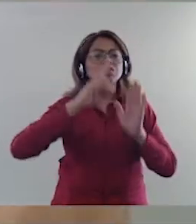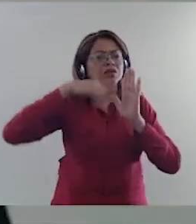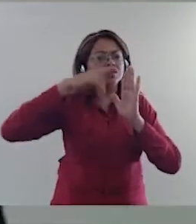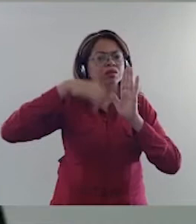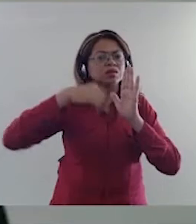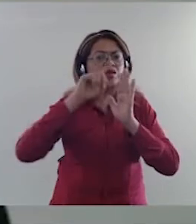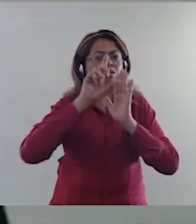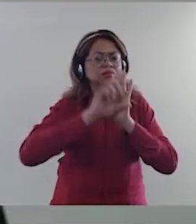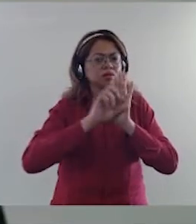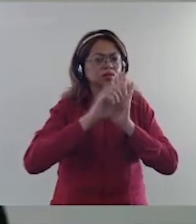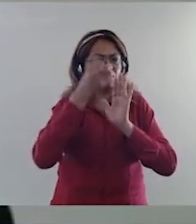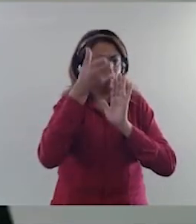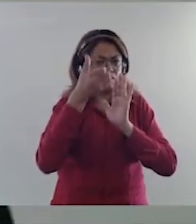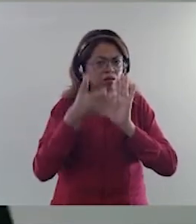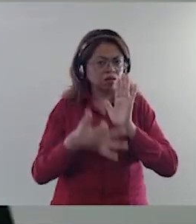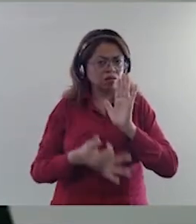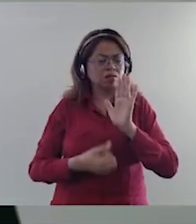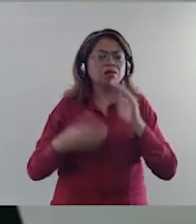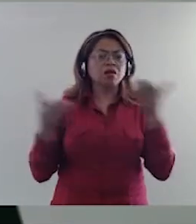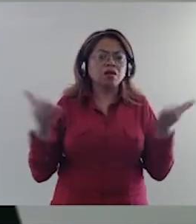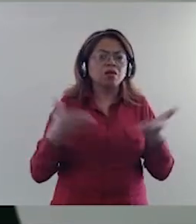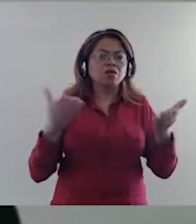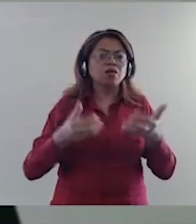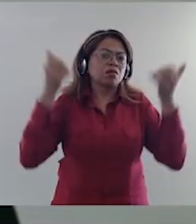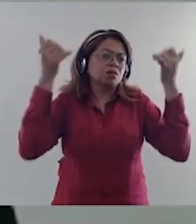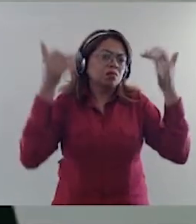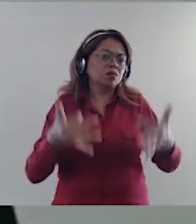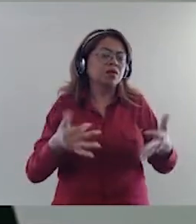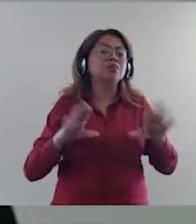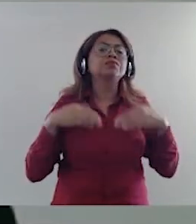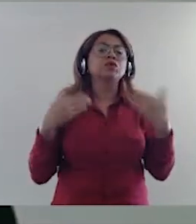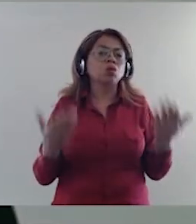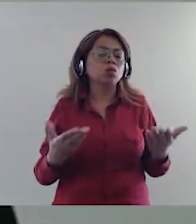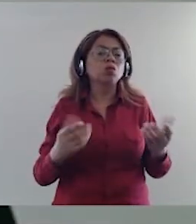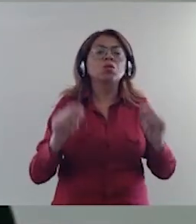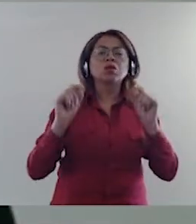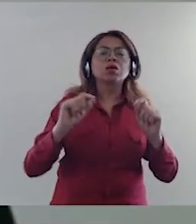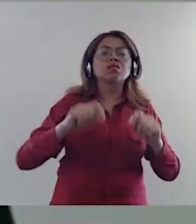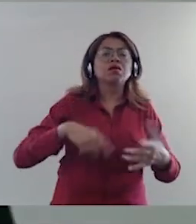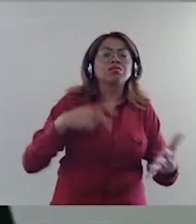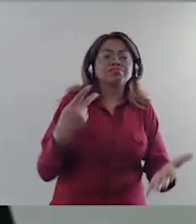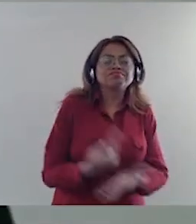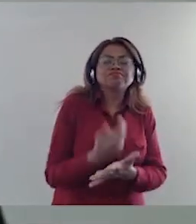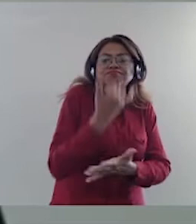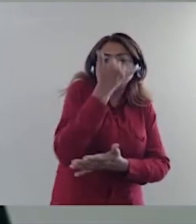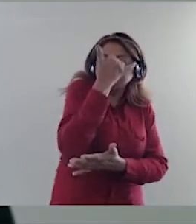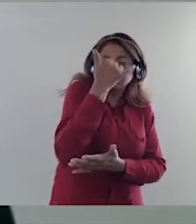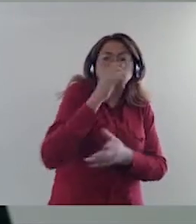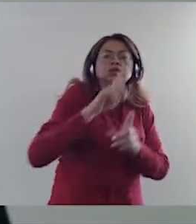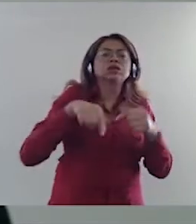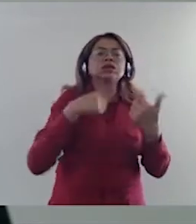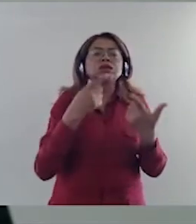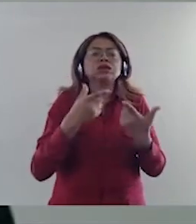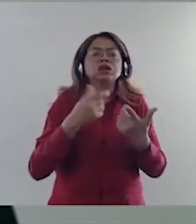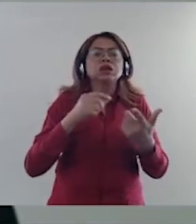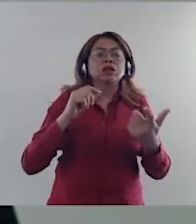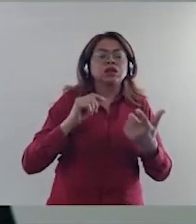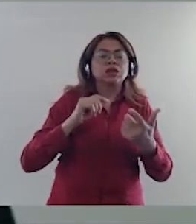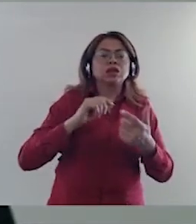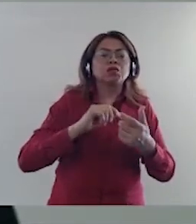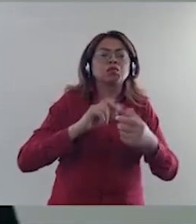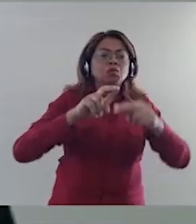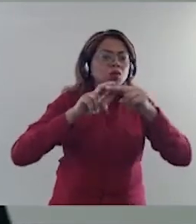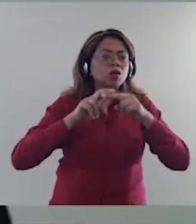no espaço dessa exposição, as repercussões da pandemia no direito civil em 3 perspectivas,